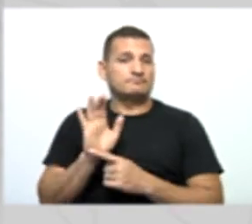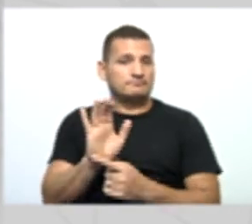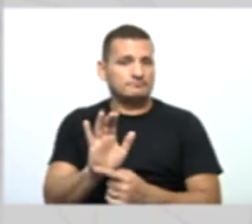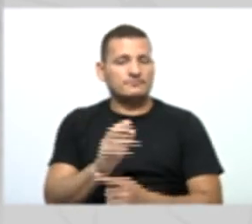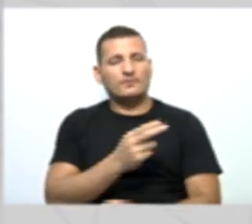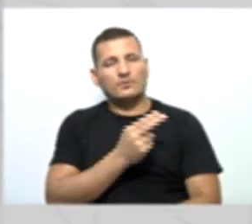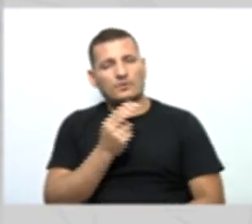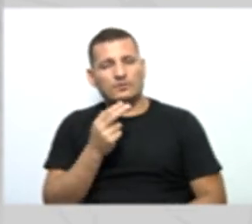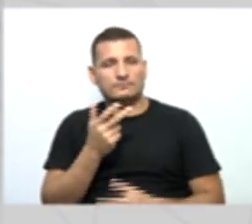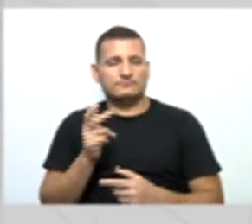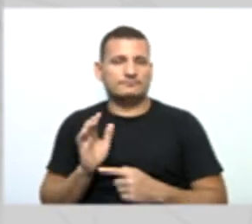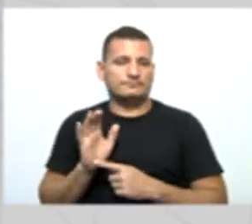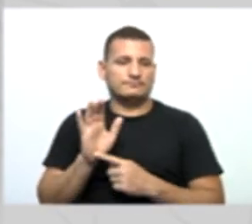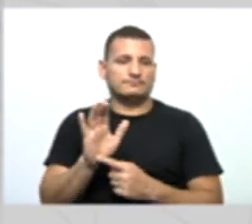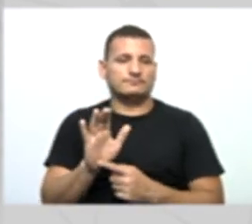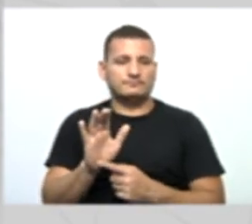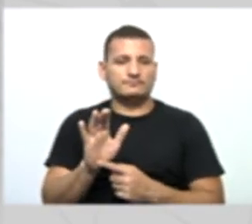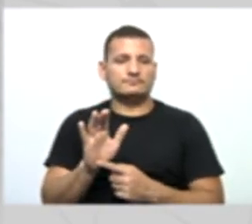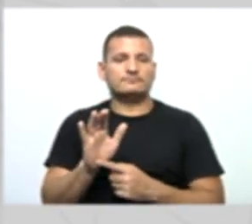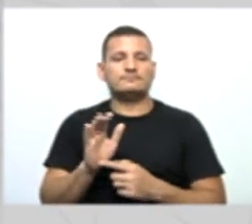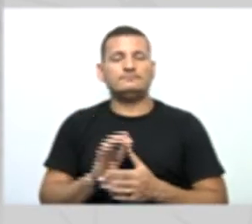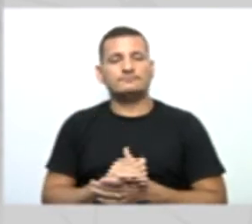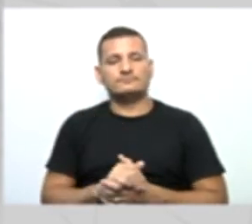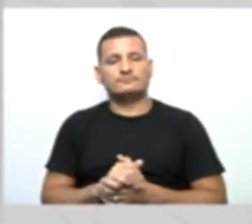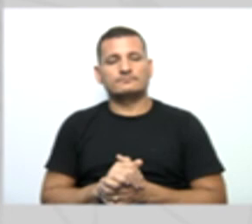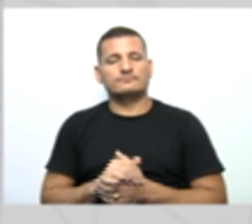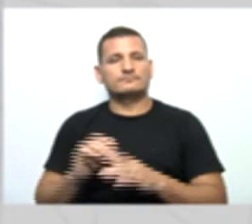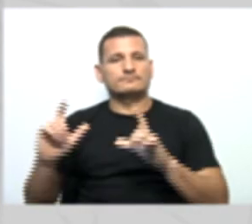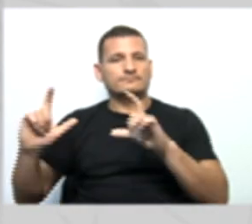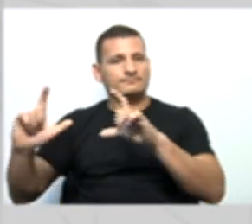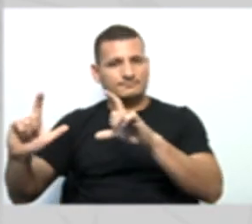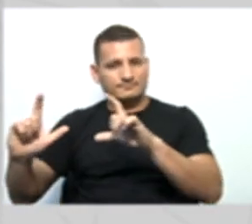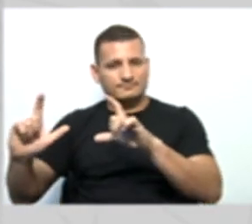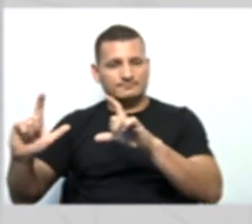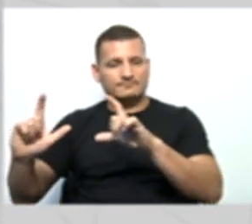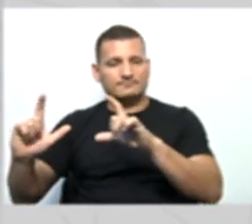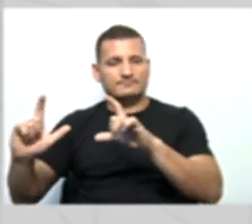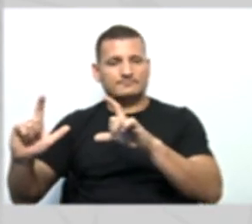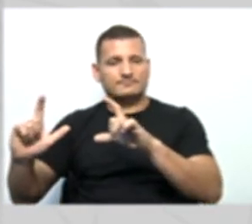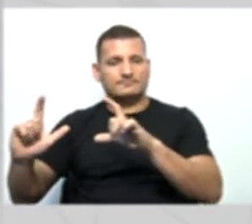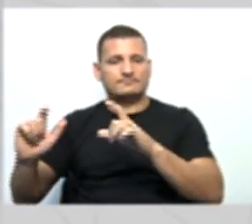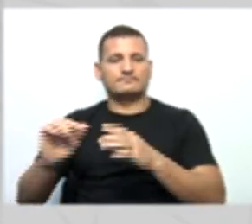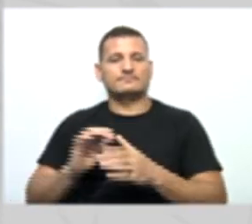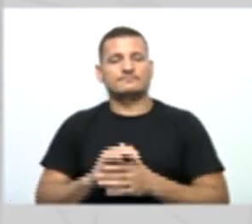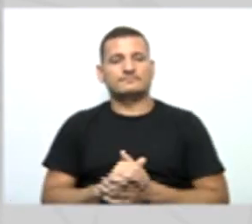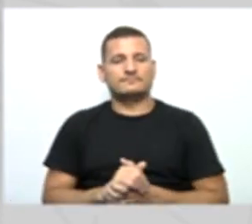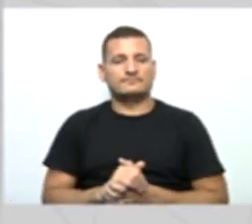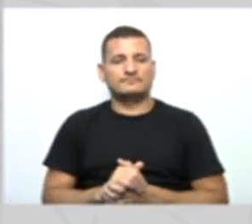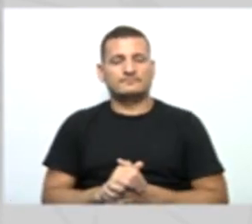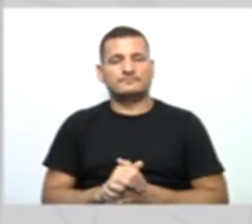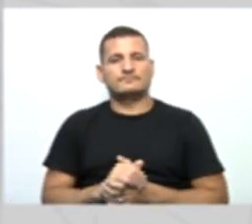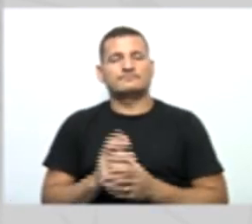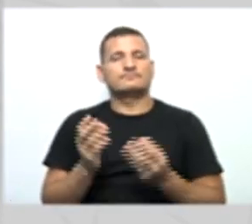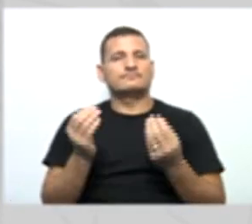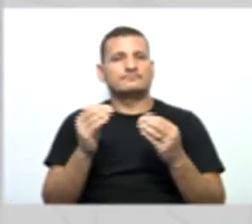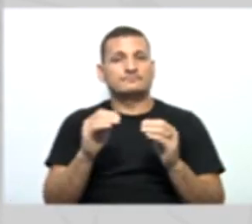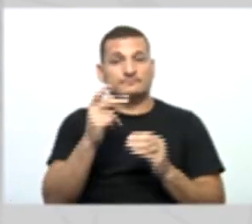apresentar. Aí eu coloquei aqui no final, ó, um abre e fecha parênteses. Coloquei também aqui que uma pessoa